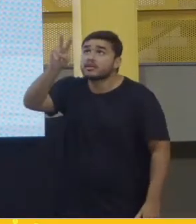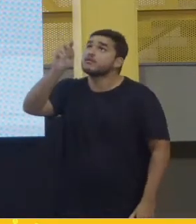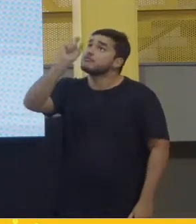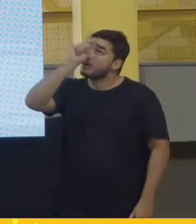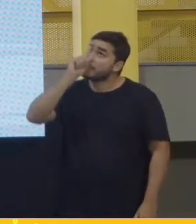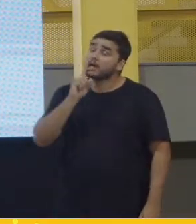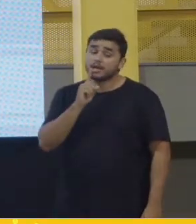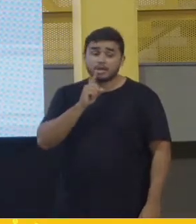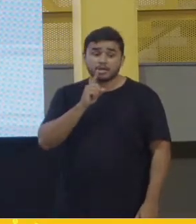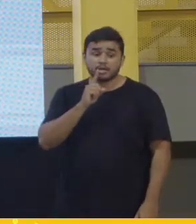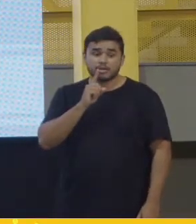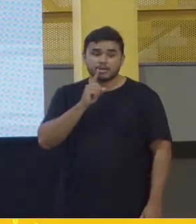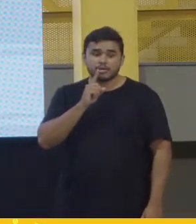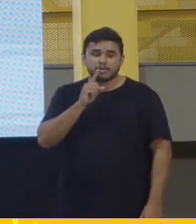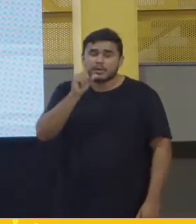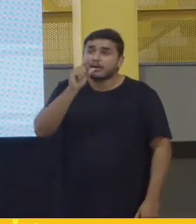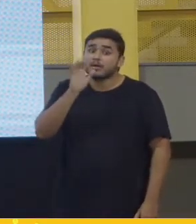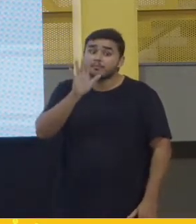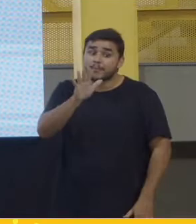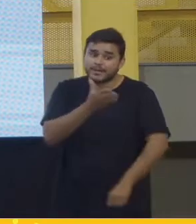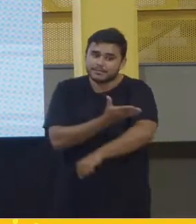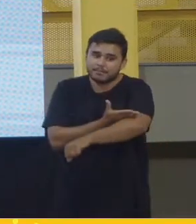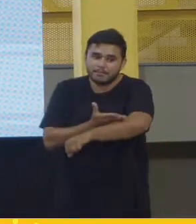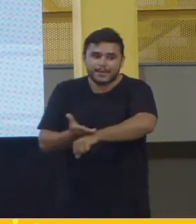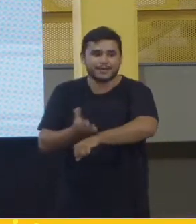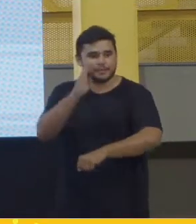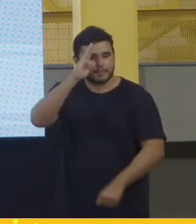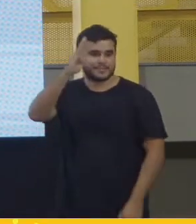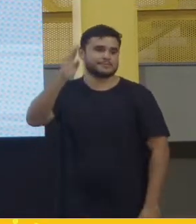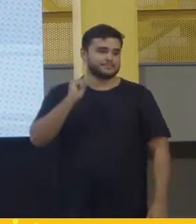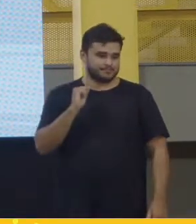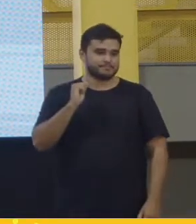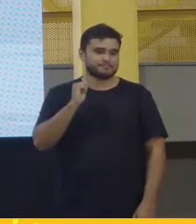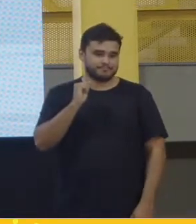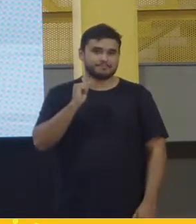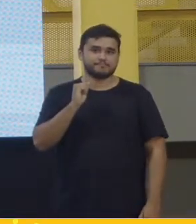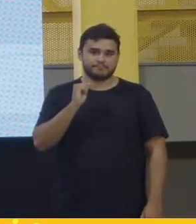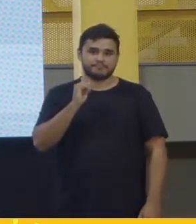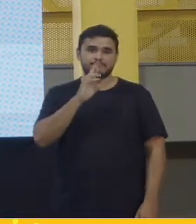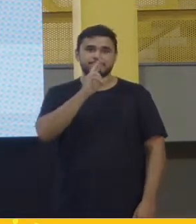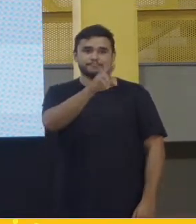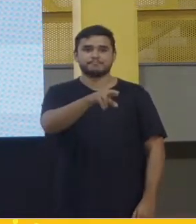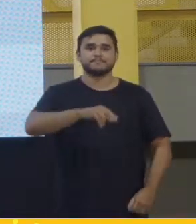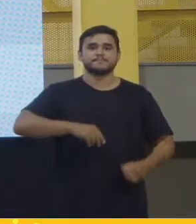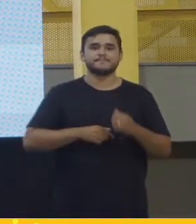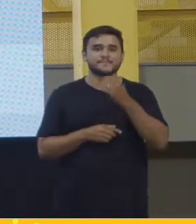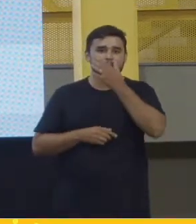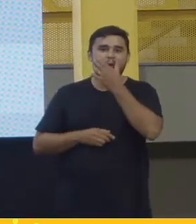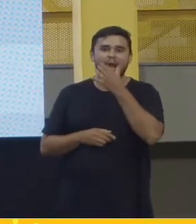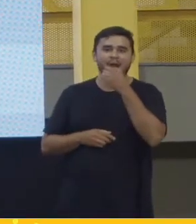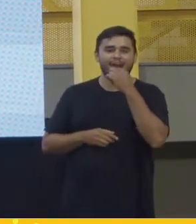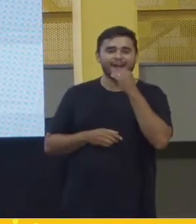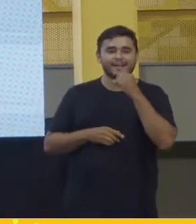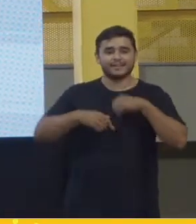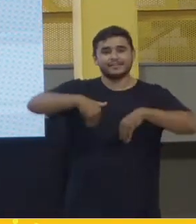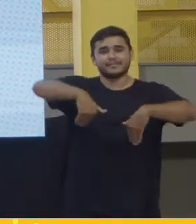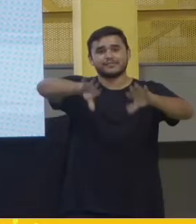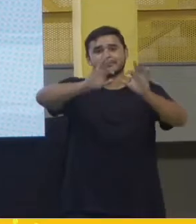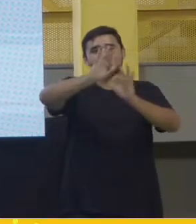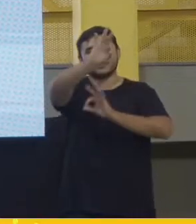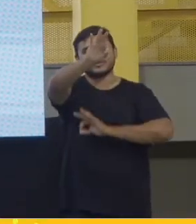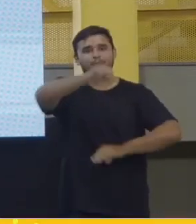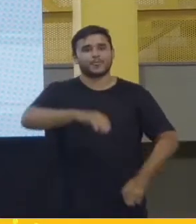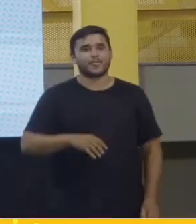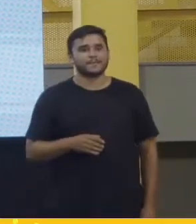cores que compõem o branco. Só que ele emite um pouco mais o amarelo. Beleza? Diga lá, vixe Maria, vou